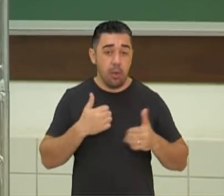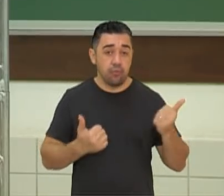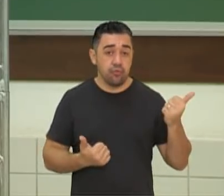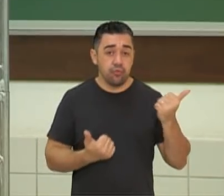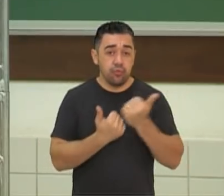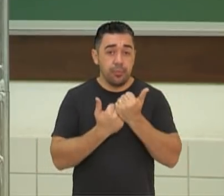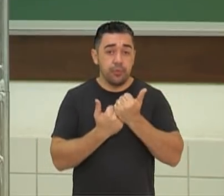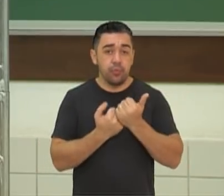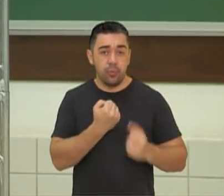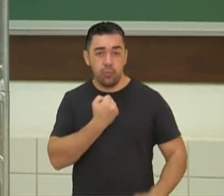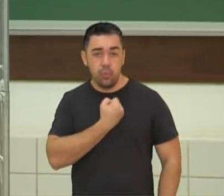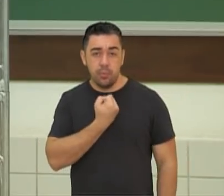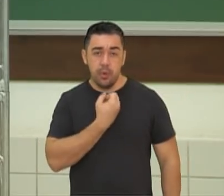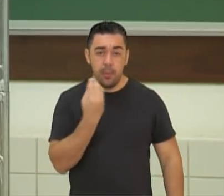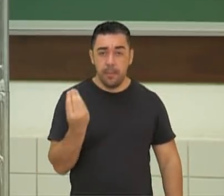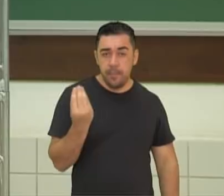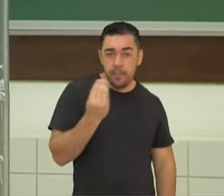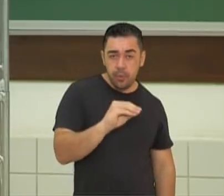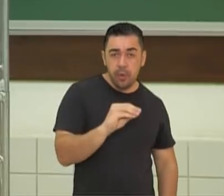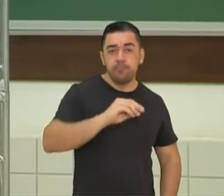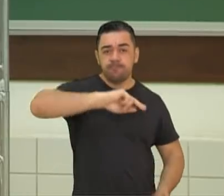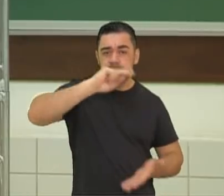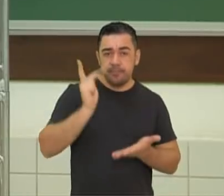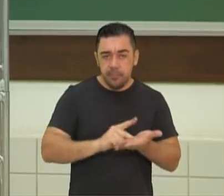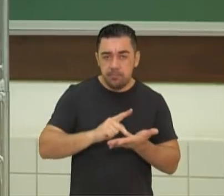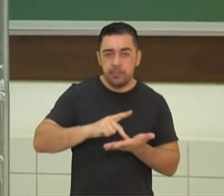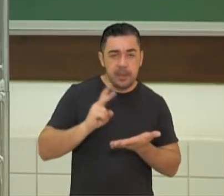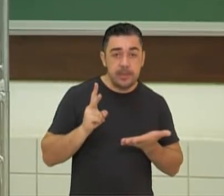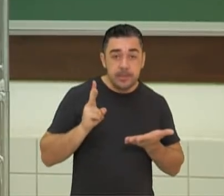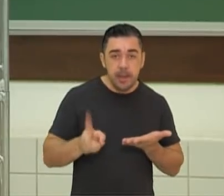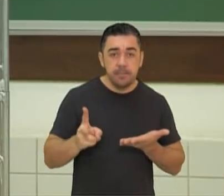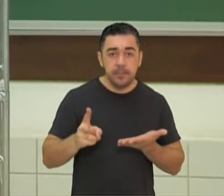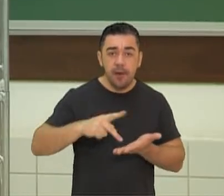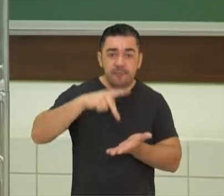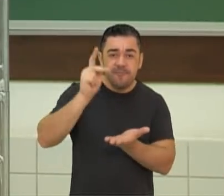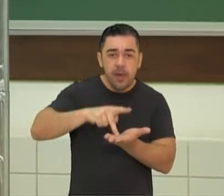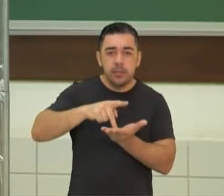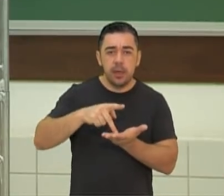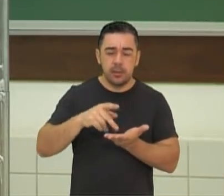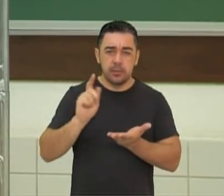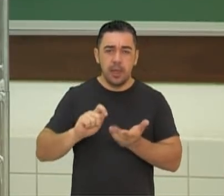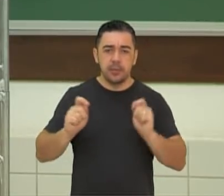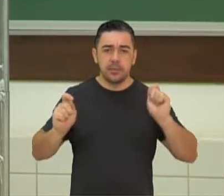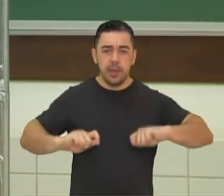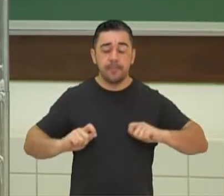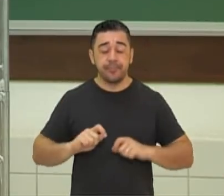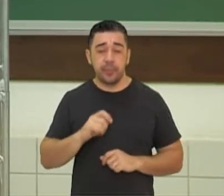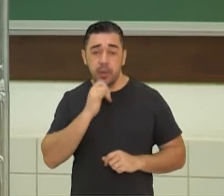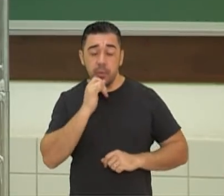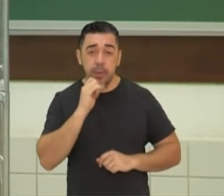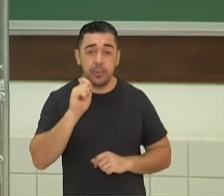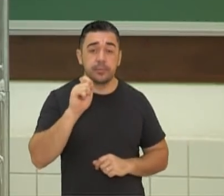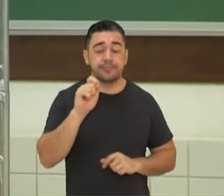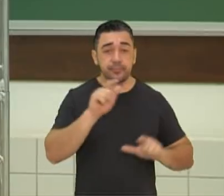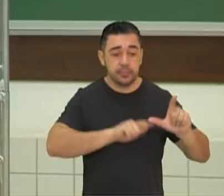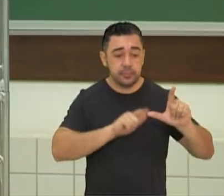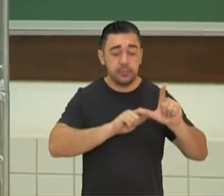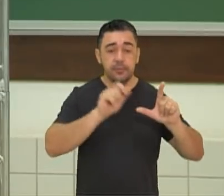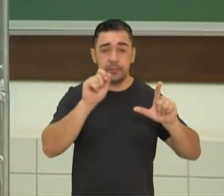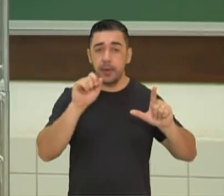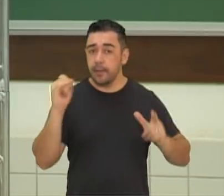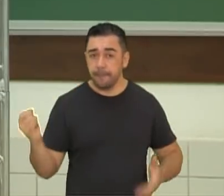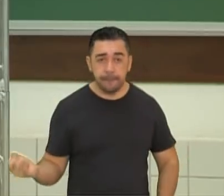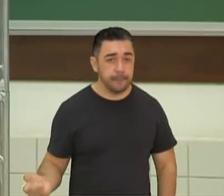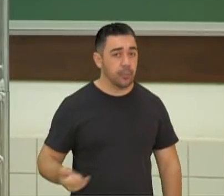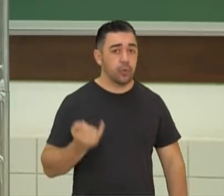por qualquer valor, eu estou garantindo que essa informação ela é válida sempre. Tá? Então, essa coisa de aplicar letras para generalizar situações em matemática é muito